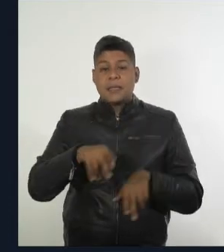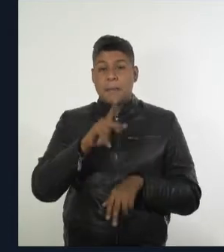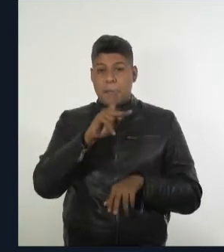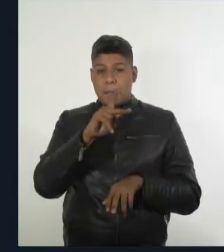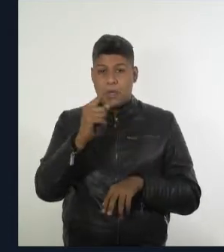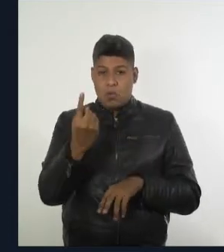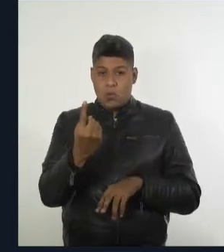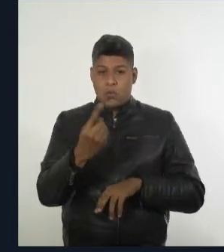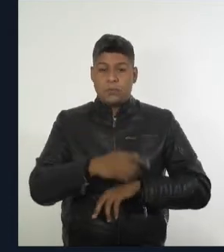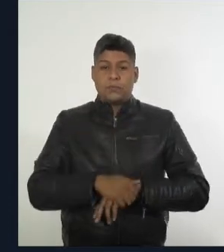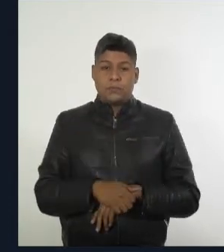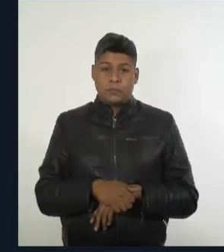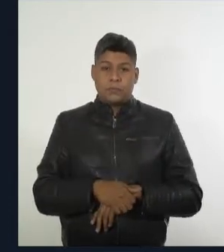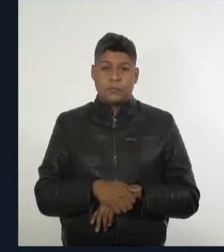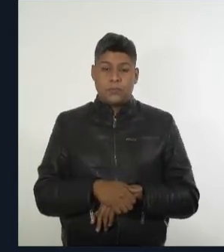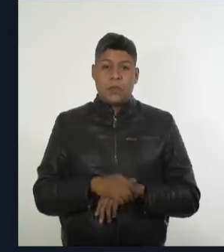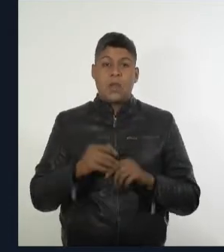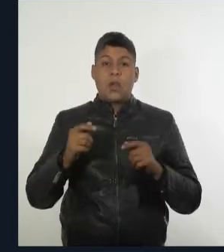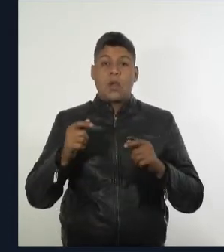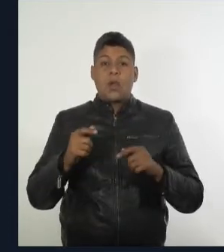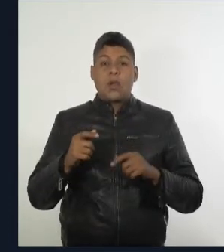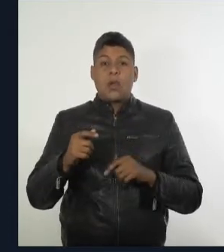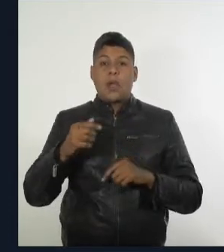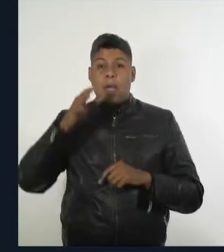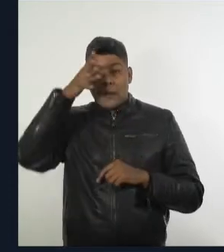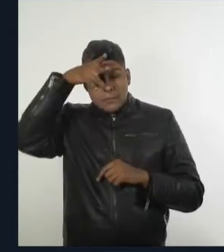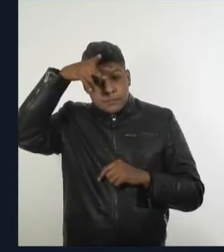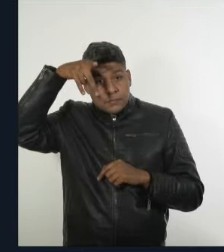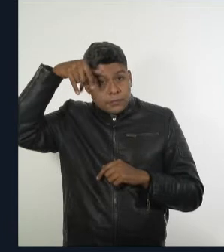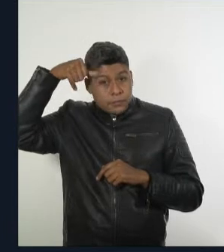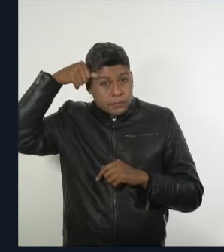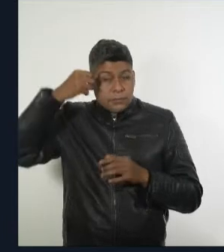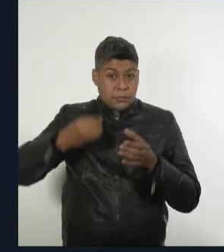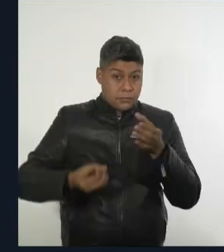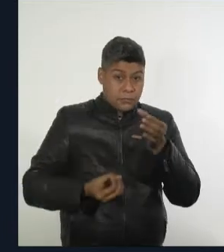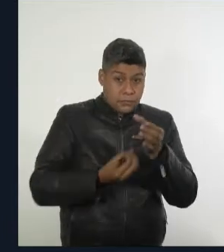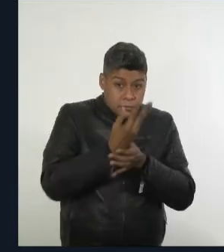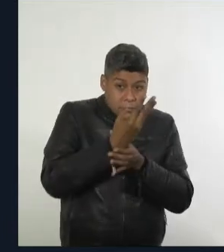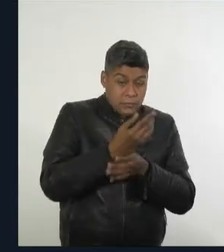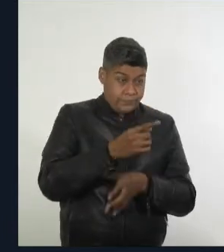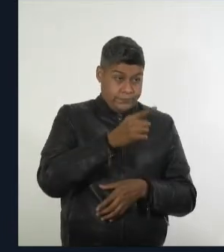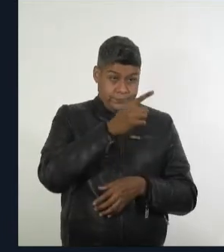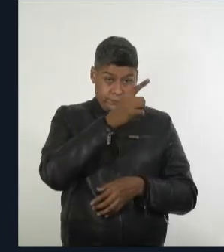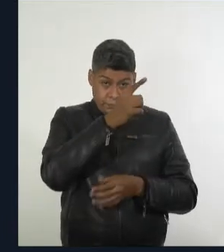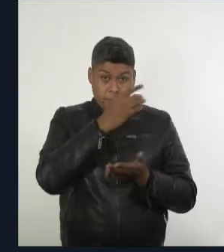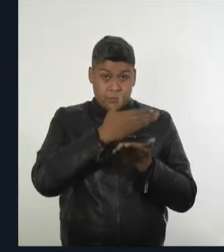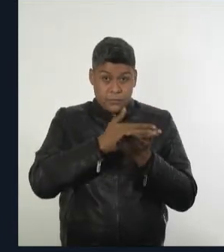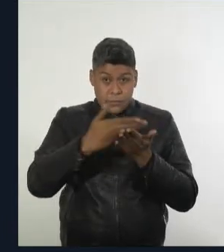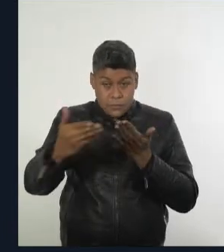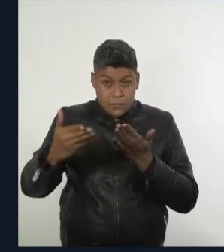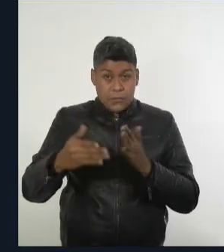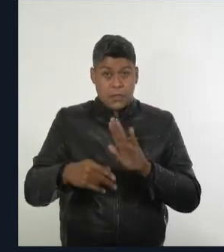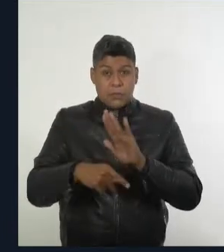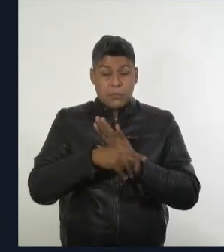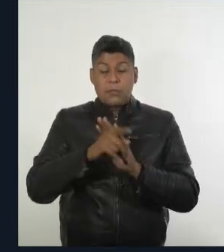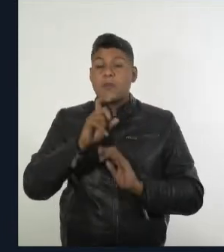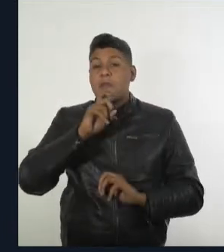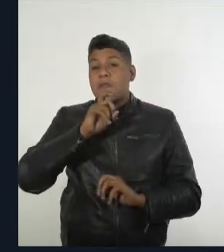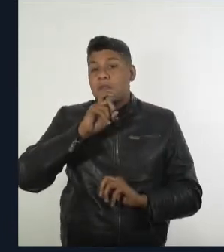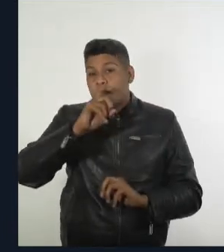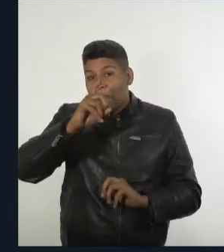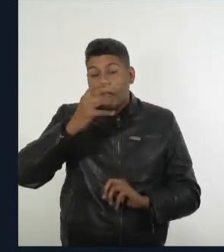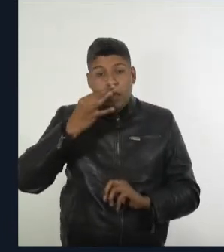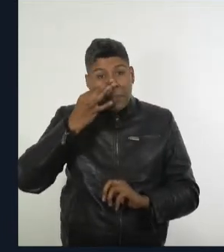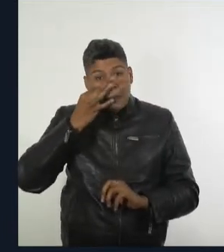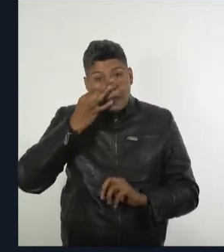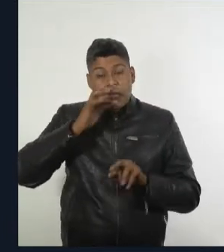P1, da variante de Manaus, mas já surgindo, então, lá na ponta, o traçado em verde com a